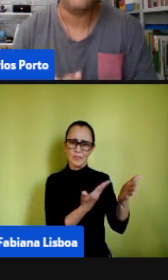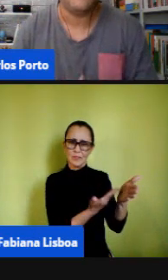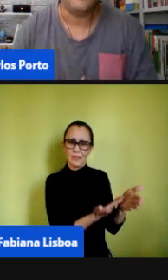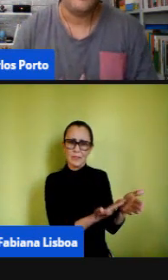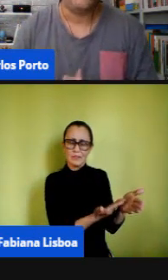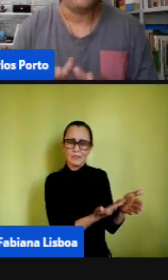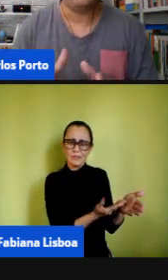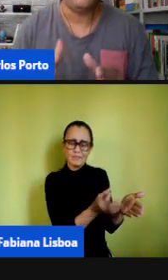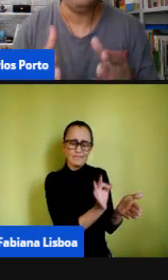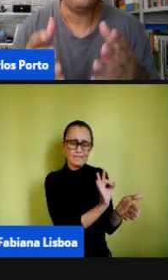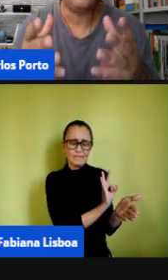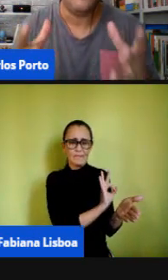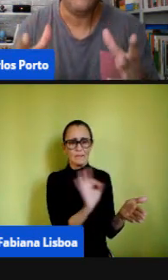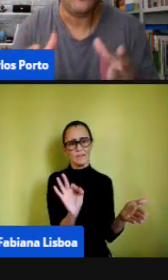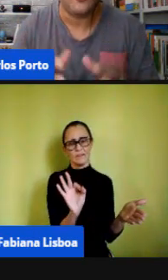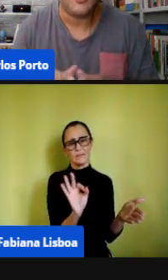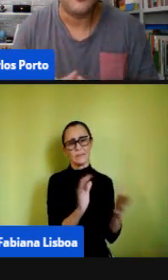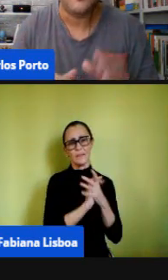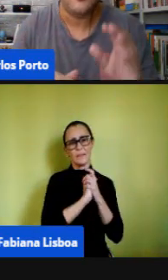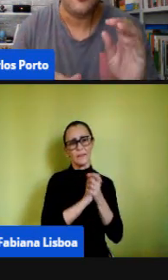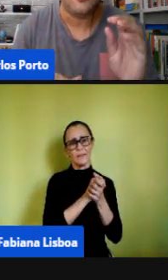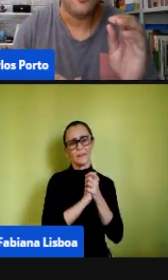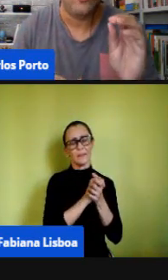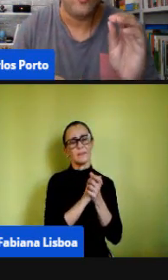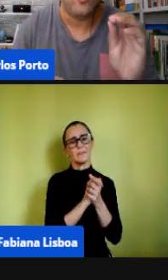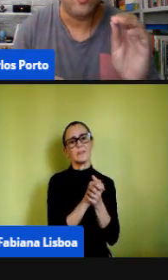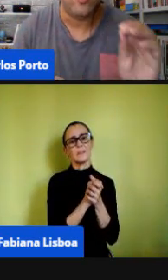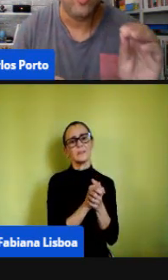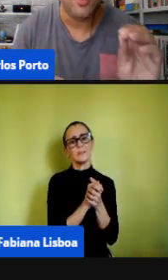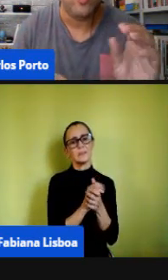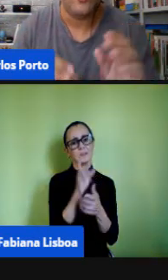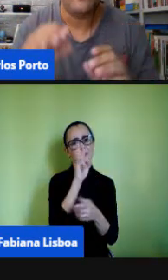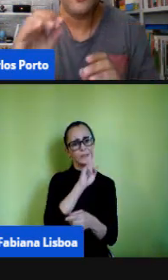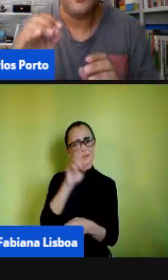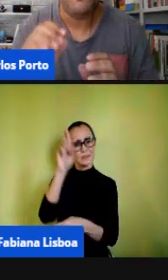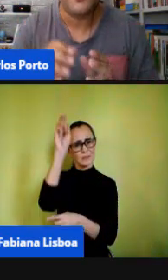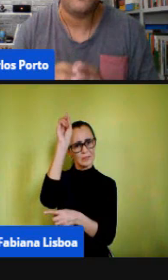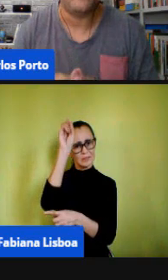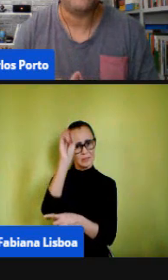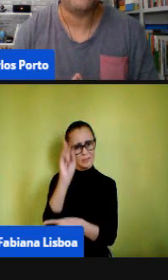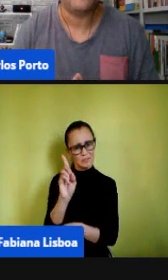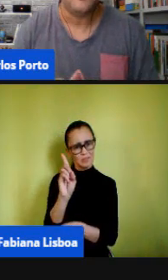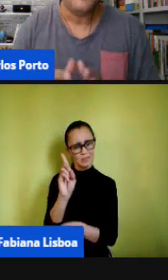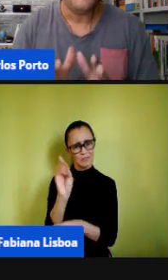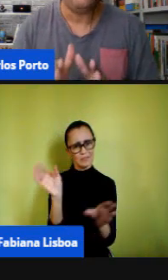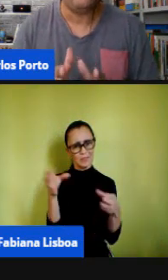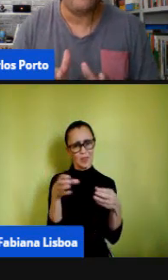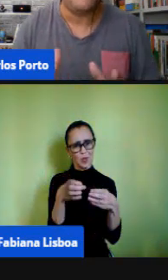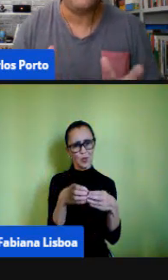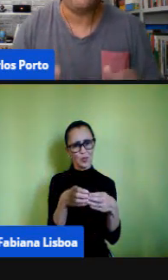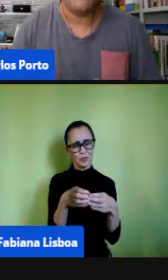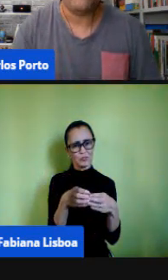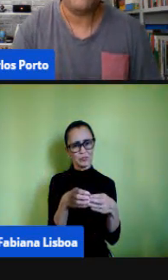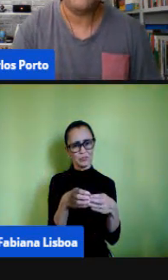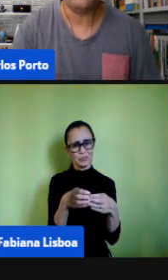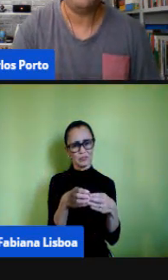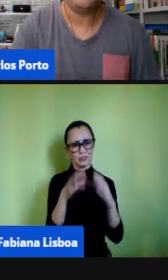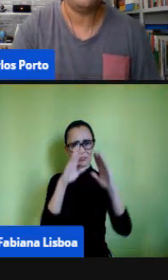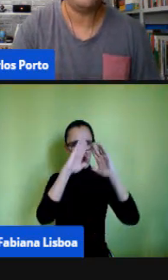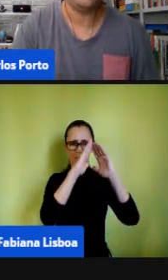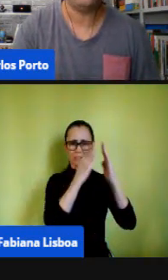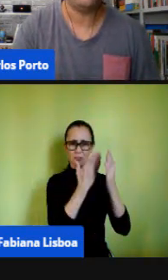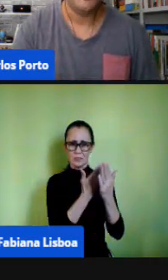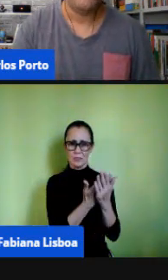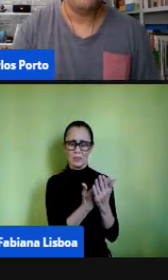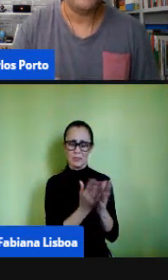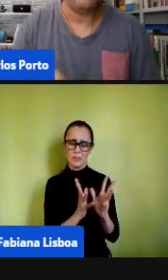professor. Parabéns, gestão escolar. E aqui eu digo diretores e equipe pedagógica. E todas as pessoas